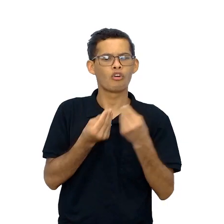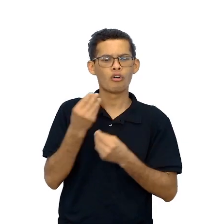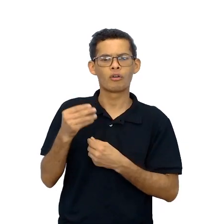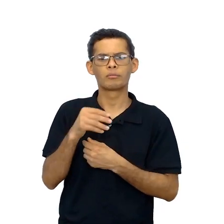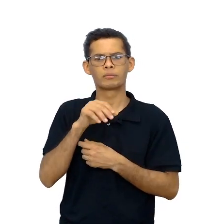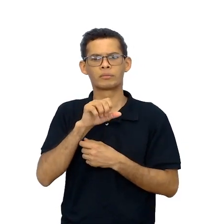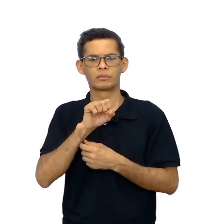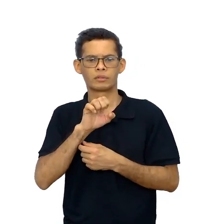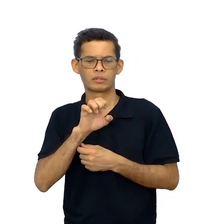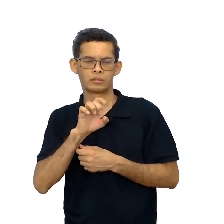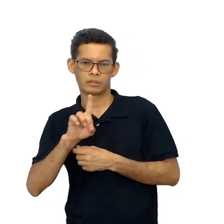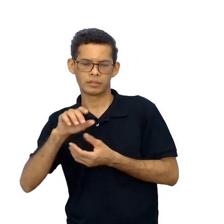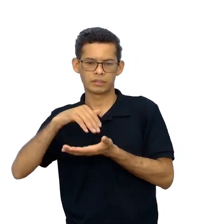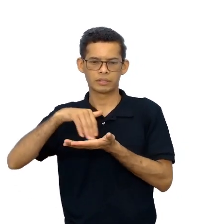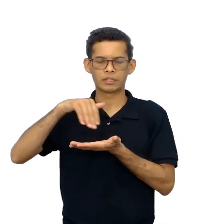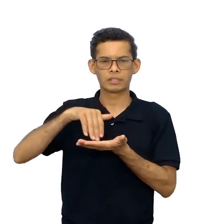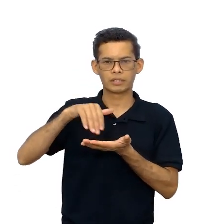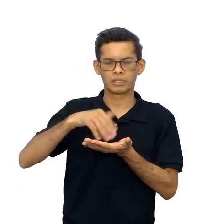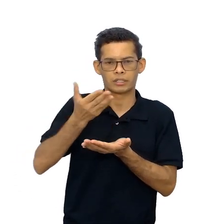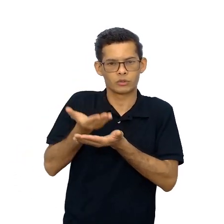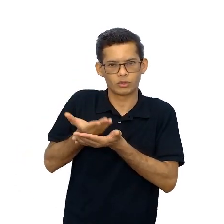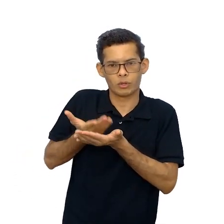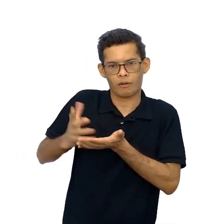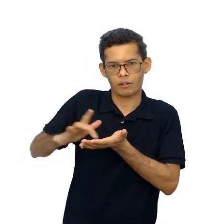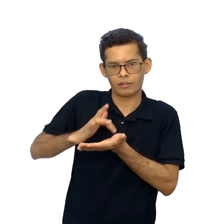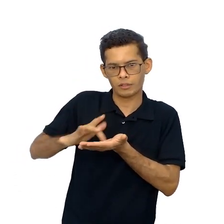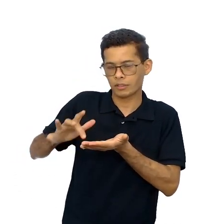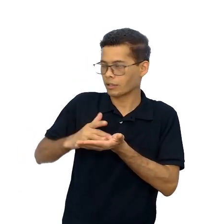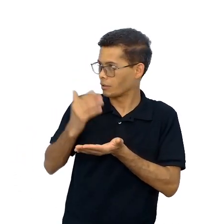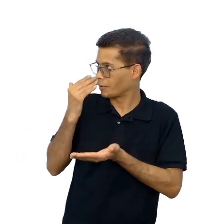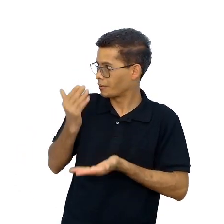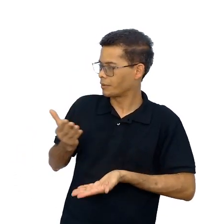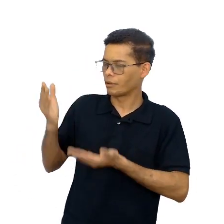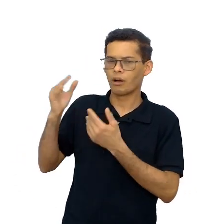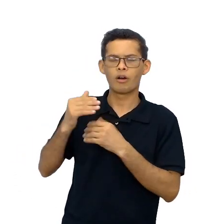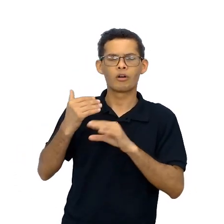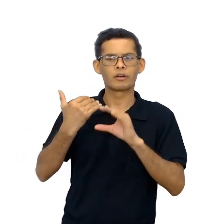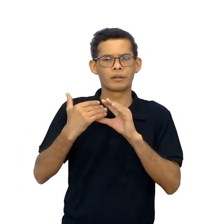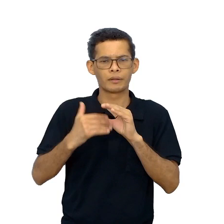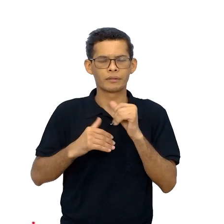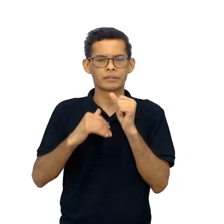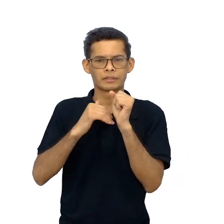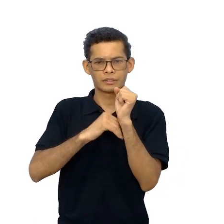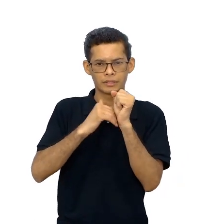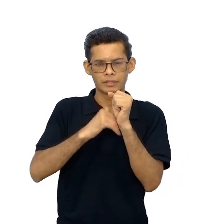pela Secretaria Escolar Digital, eu entro com o meu login e a minha senha,